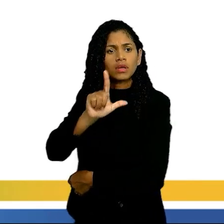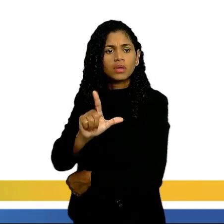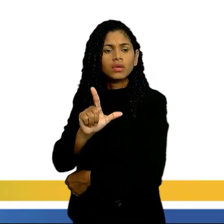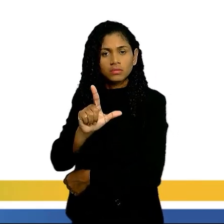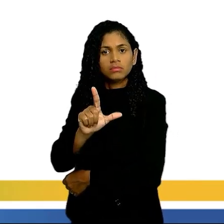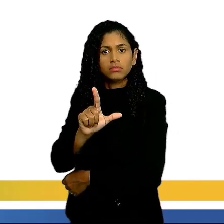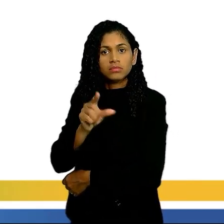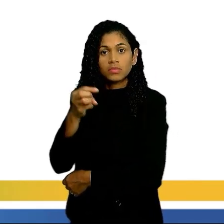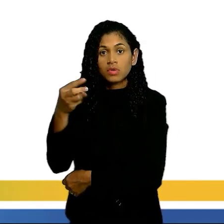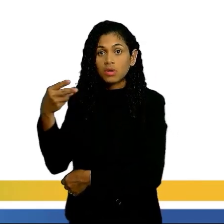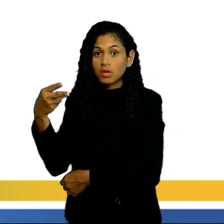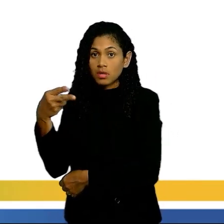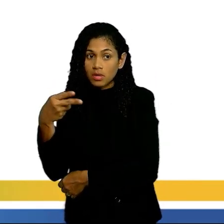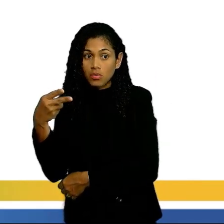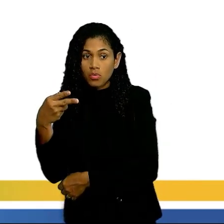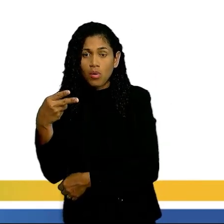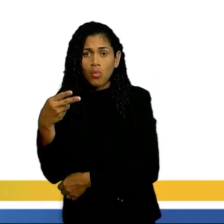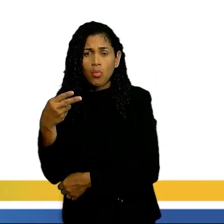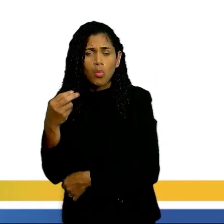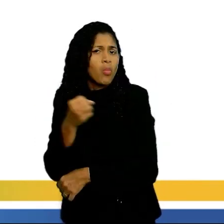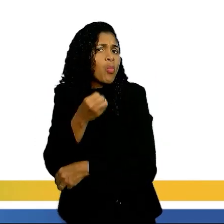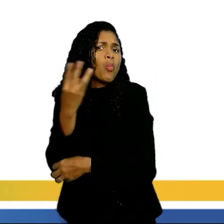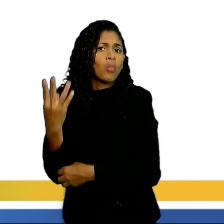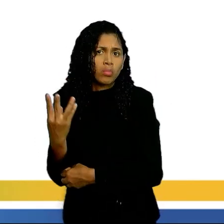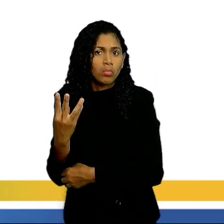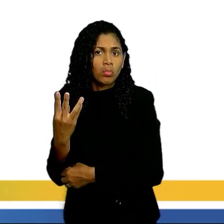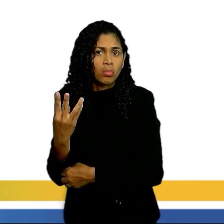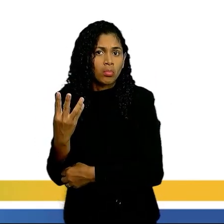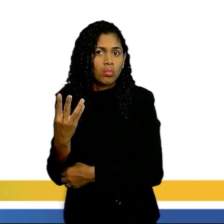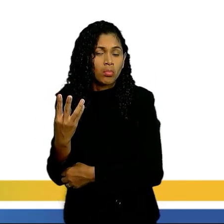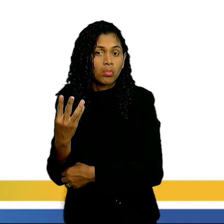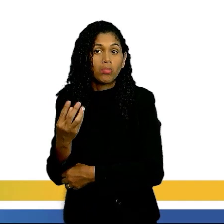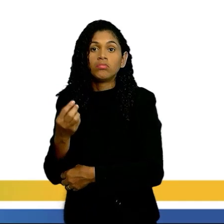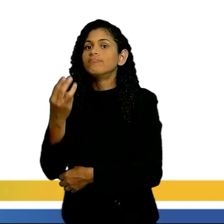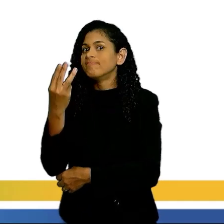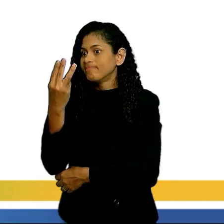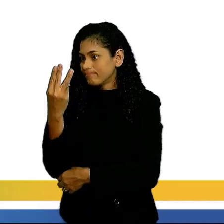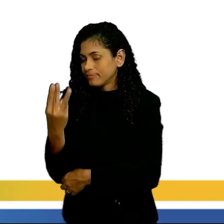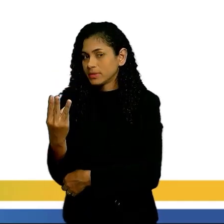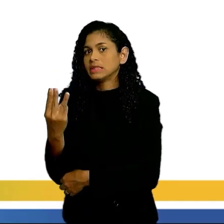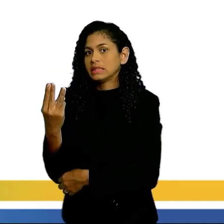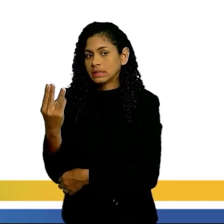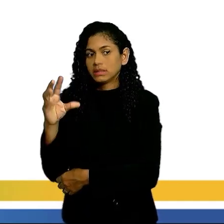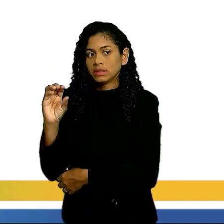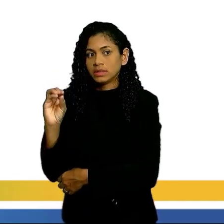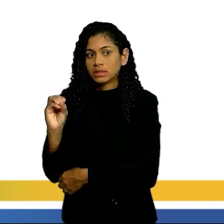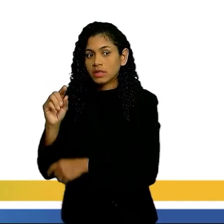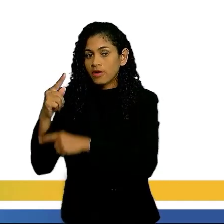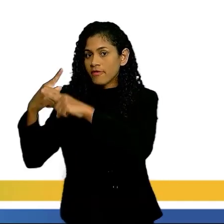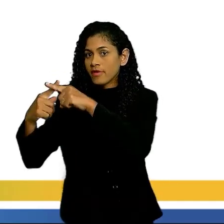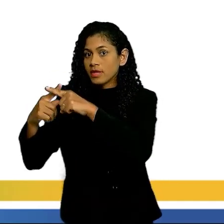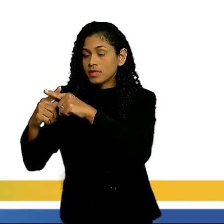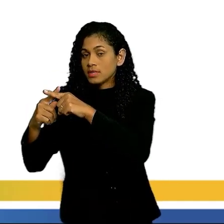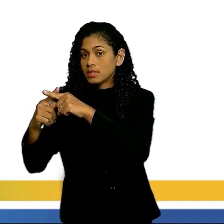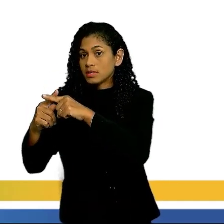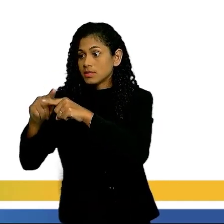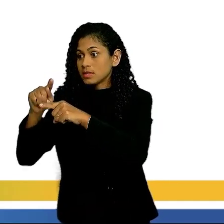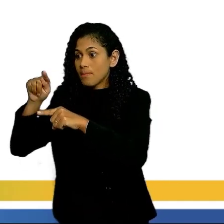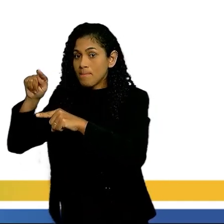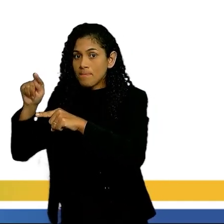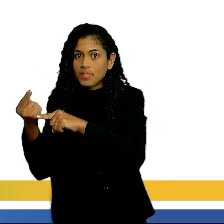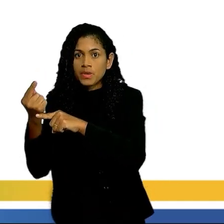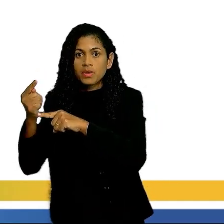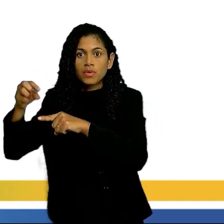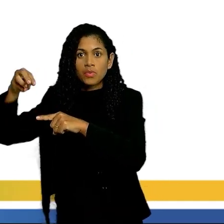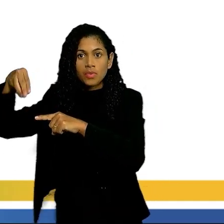litros aí é igual a quanto? 30 vezes 1.000 ml. que é igual a 30.000